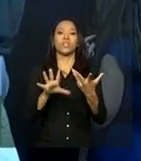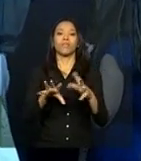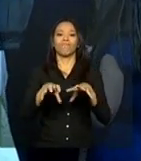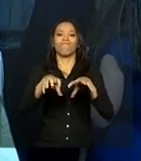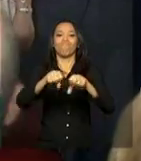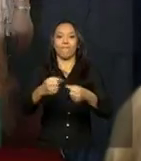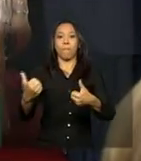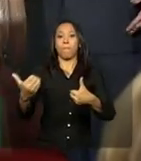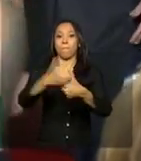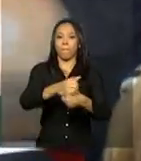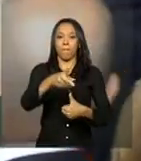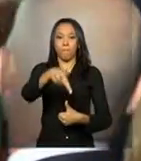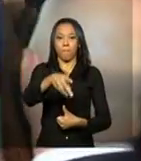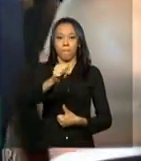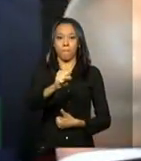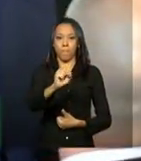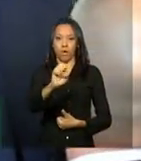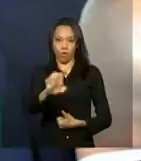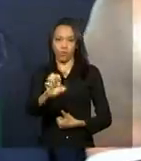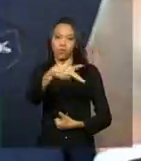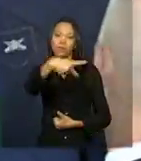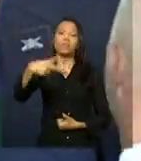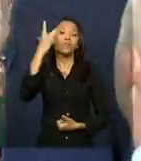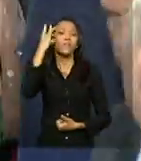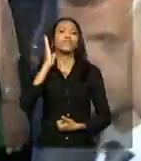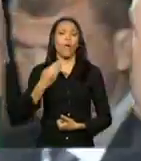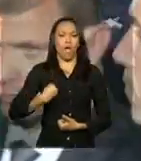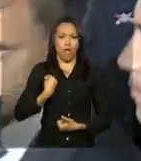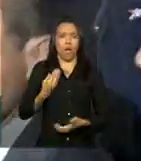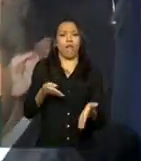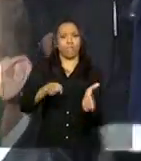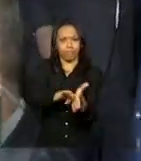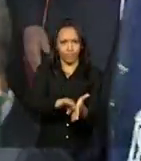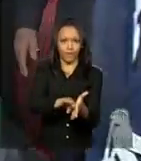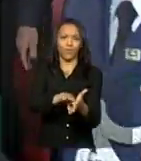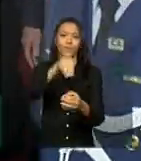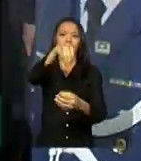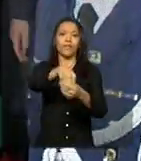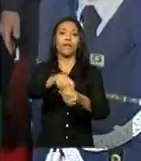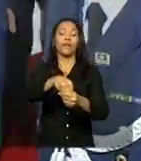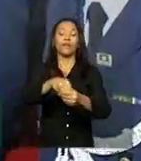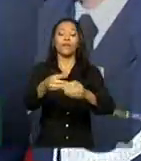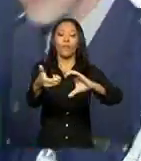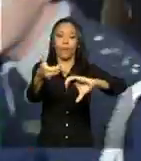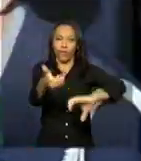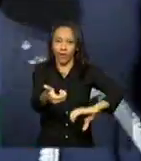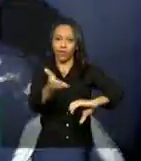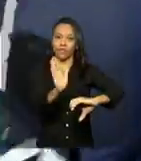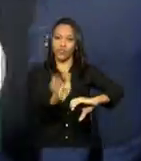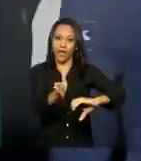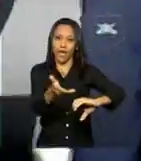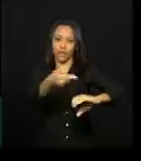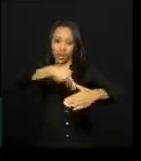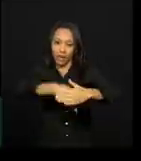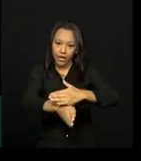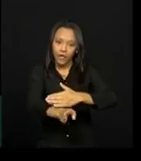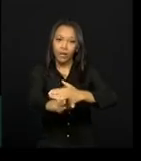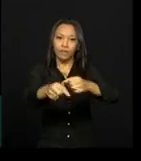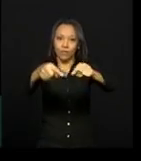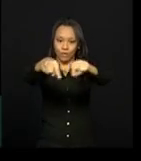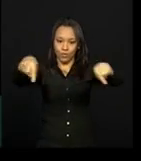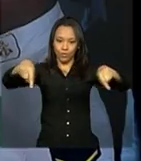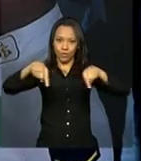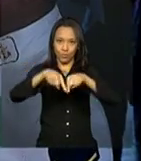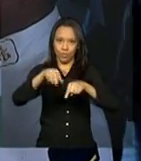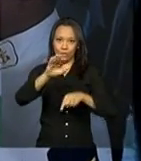ela que já chegou neste momento ao Congresso Nacional, está passando pelo Salão Verde, já está no Salão Verde? Não, ainda não